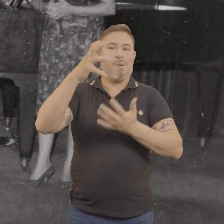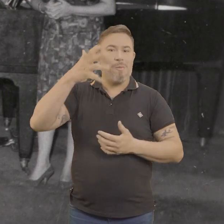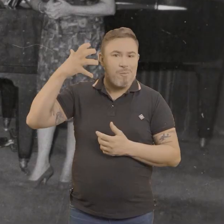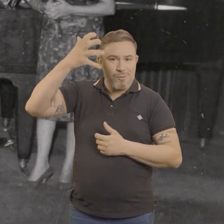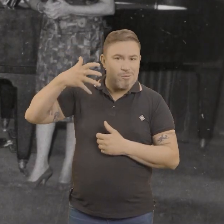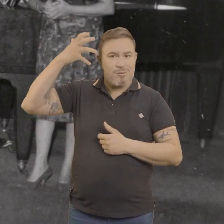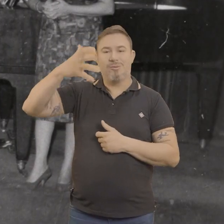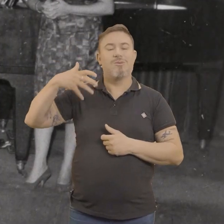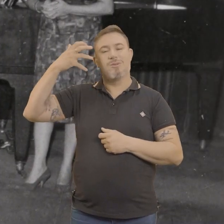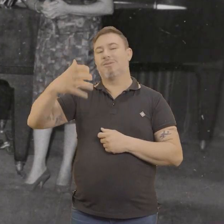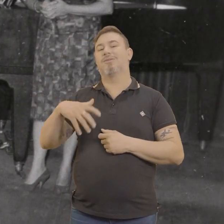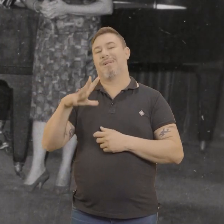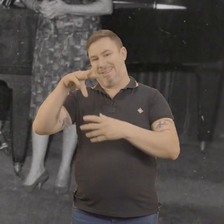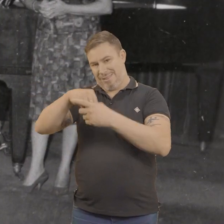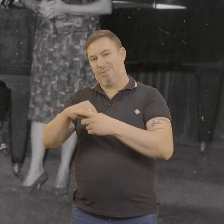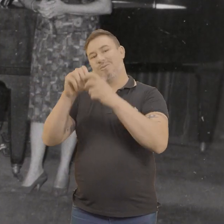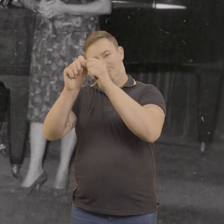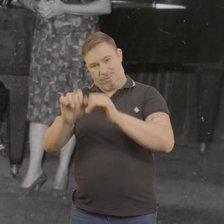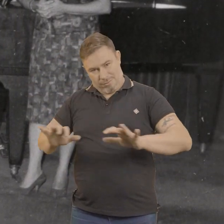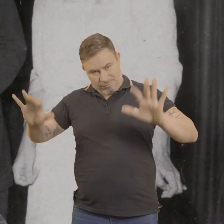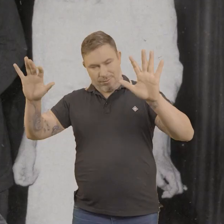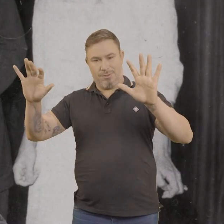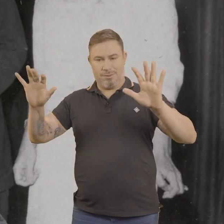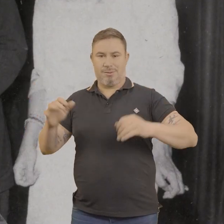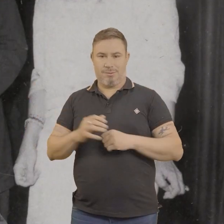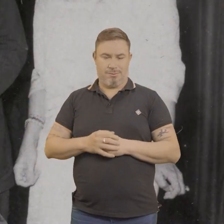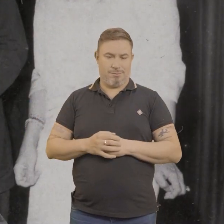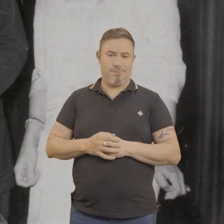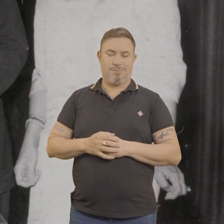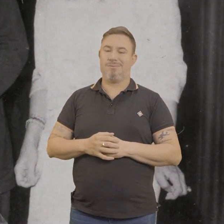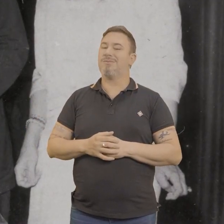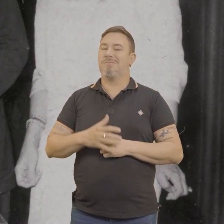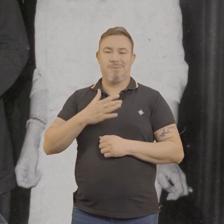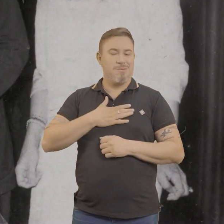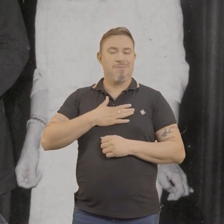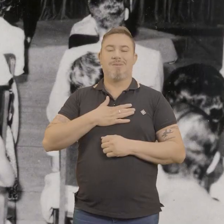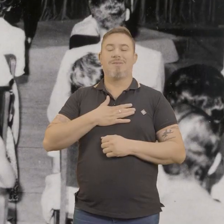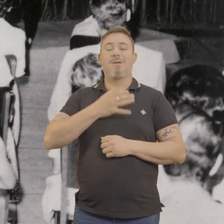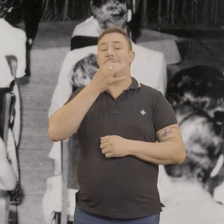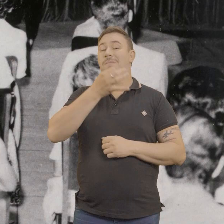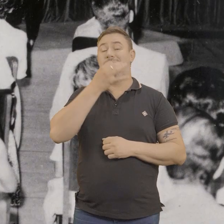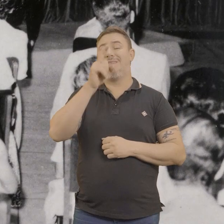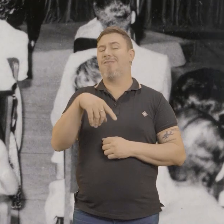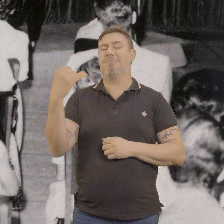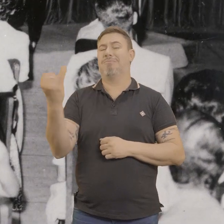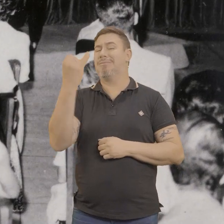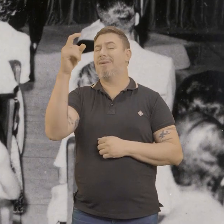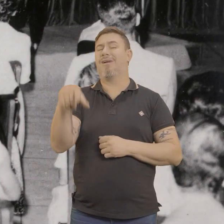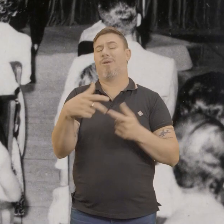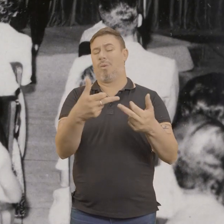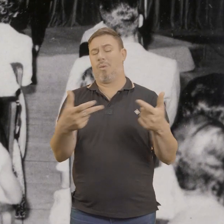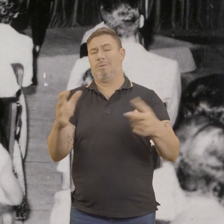polo, tudo em torno da UFC, né? Aquilo ali foi o áureo tempo da UFC, para mim foi no tempo, porque era muita coisa,